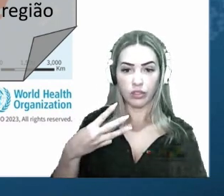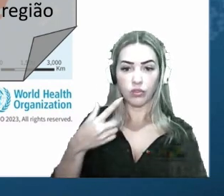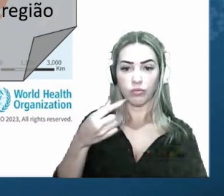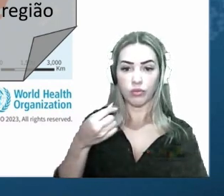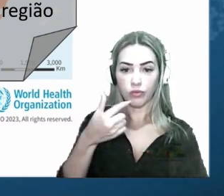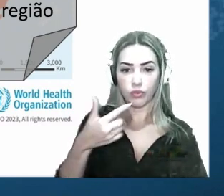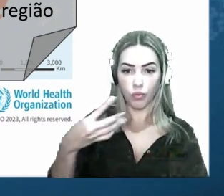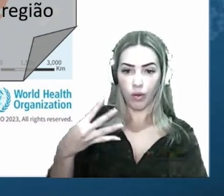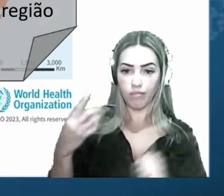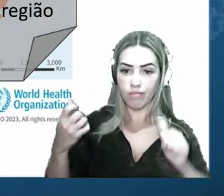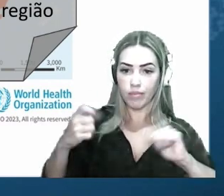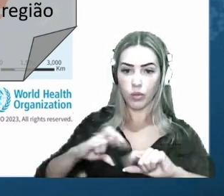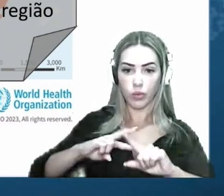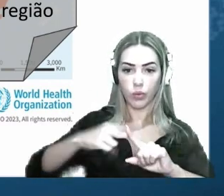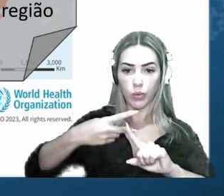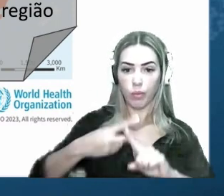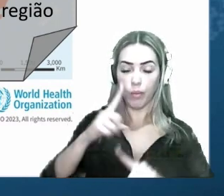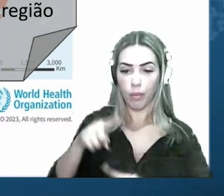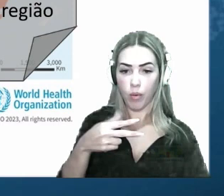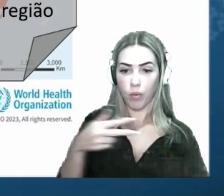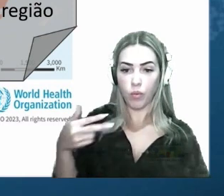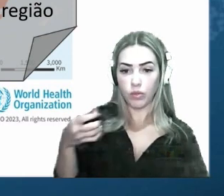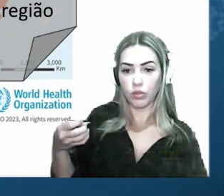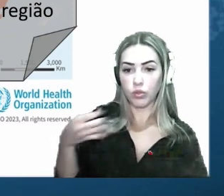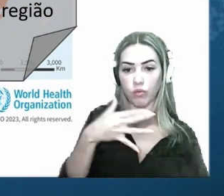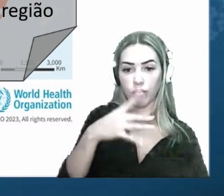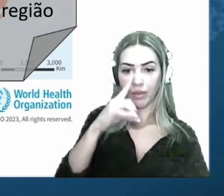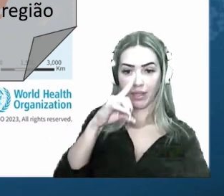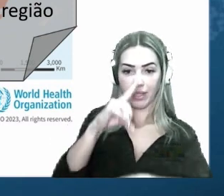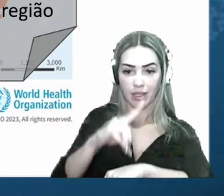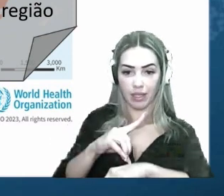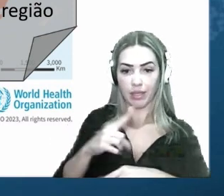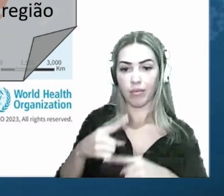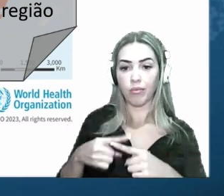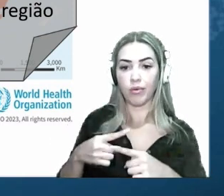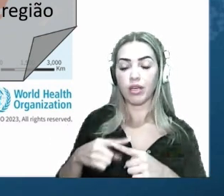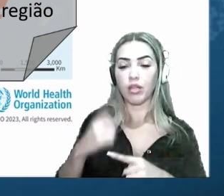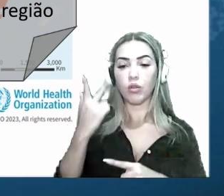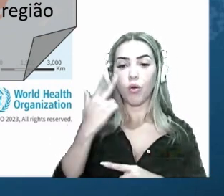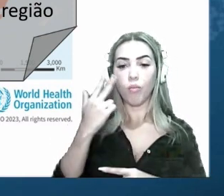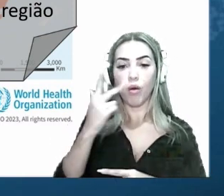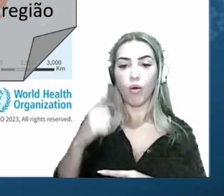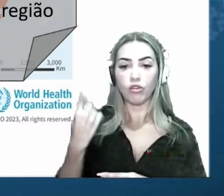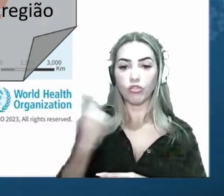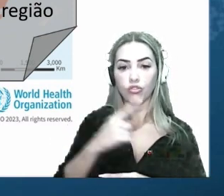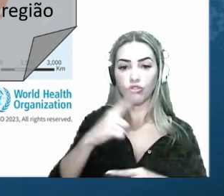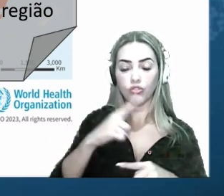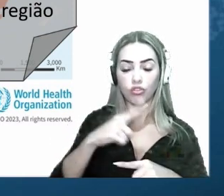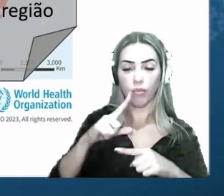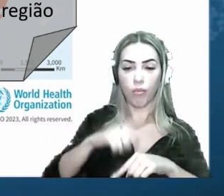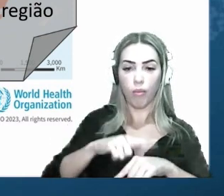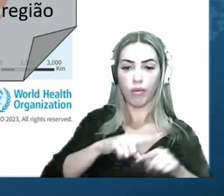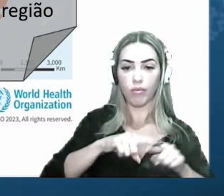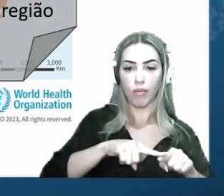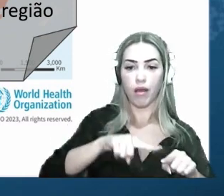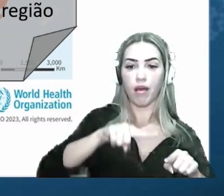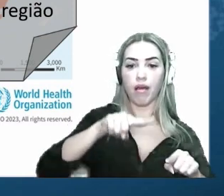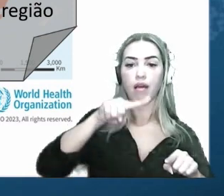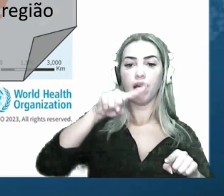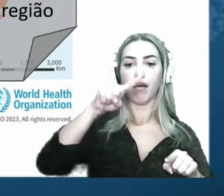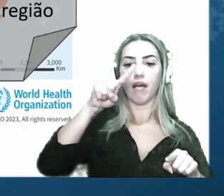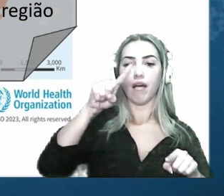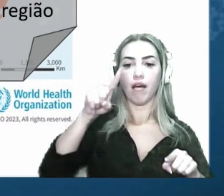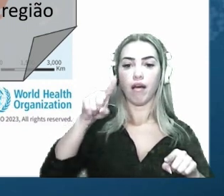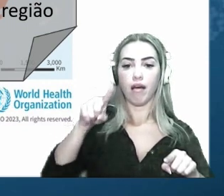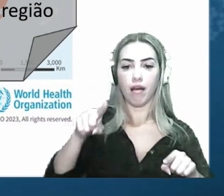ainda, e isso é uma coisa nova para a dengue, porque normalmente nós tínhamos momentos de alta incidência com intervalos de baixa incidência, só que agora nós